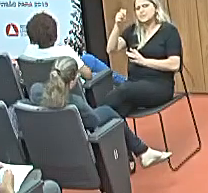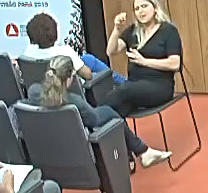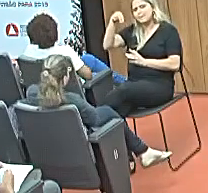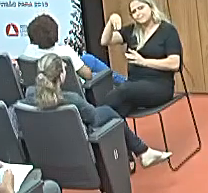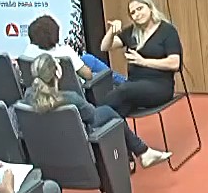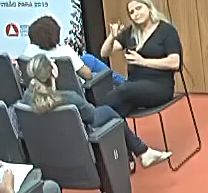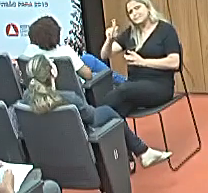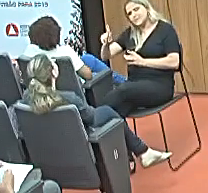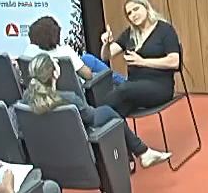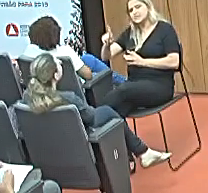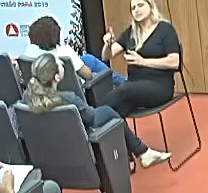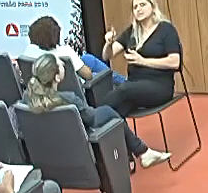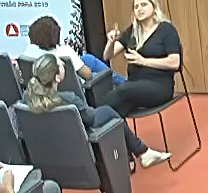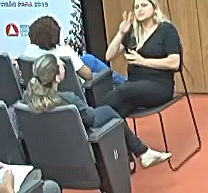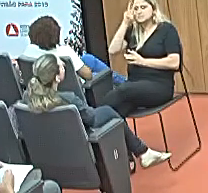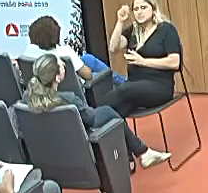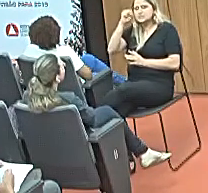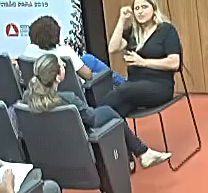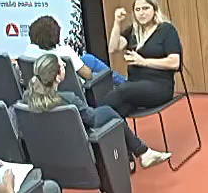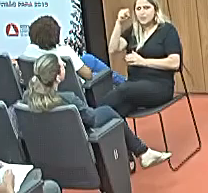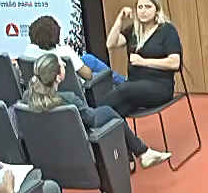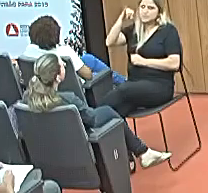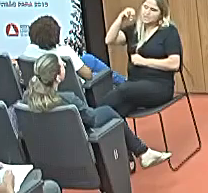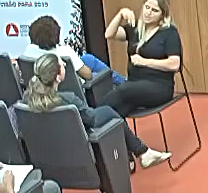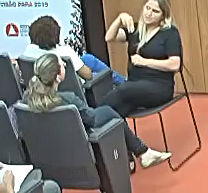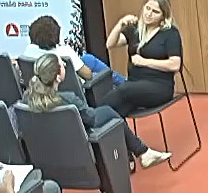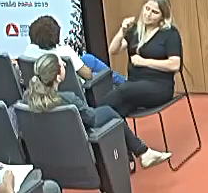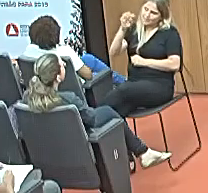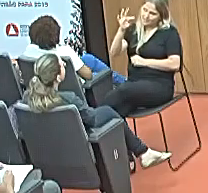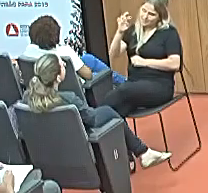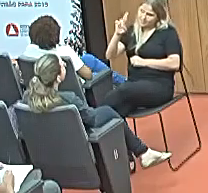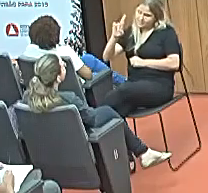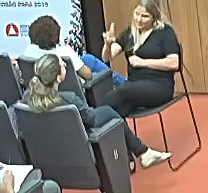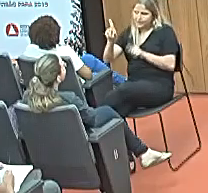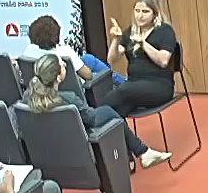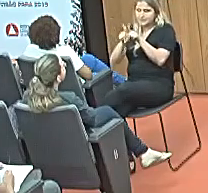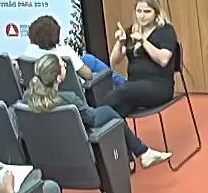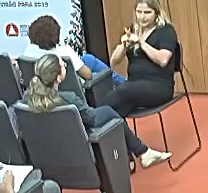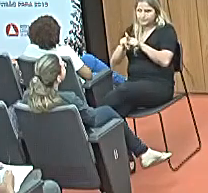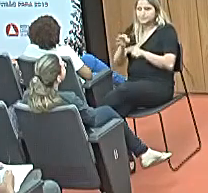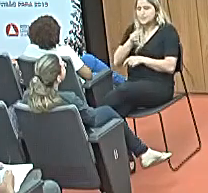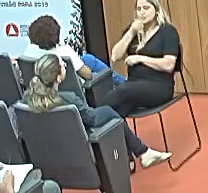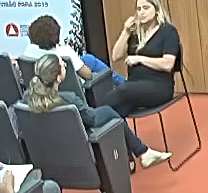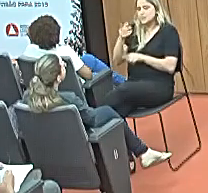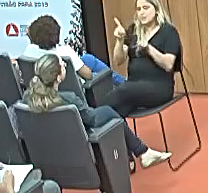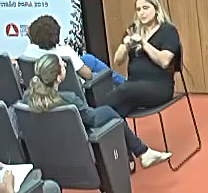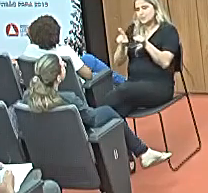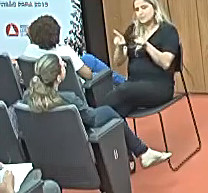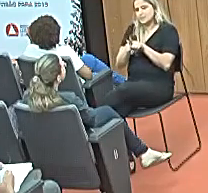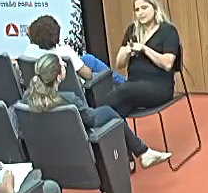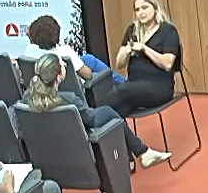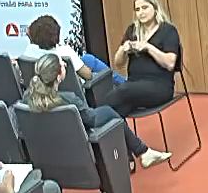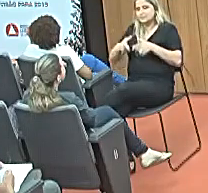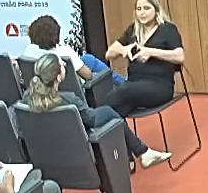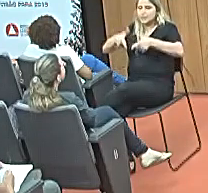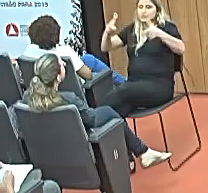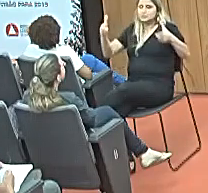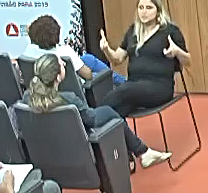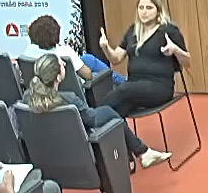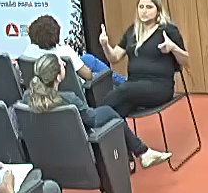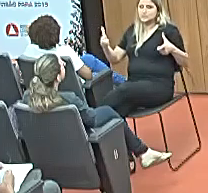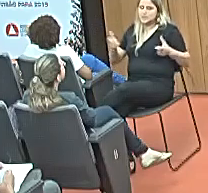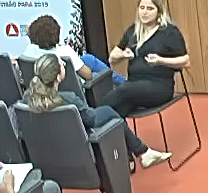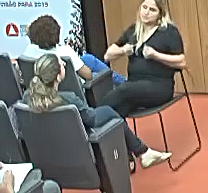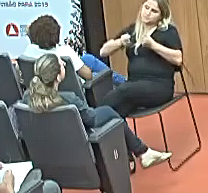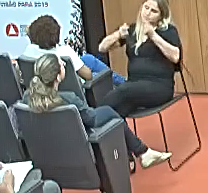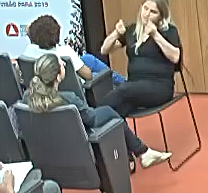da emater na nossa matéria é f foi sugerido também ampliar as metas físicas e